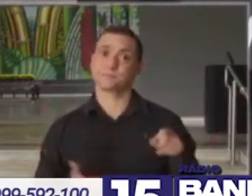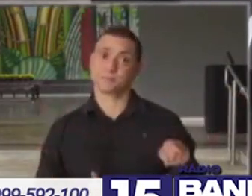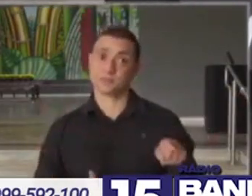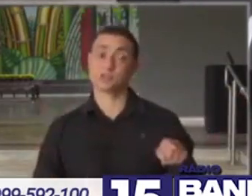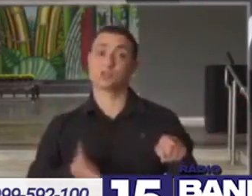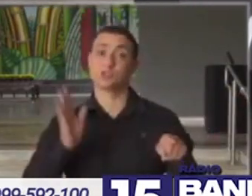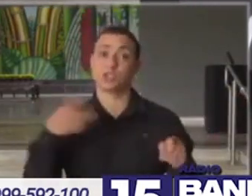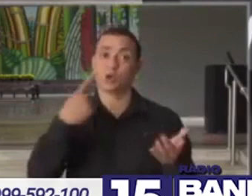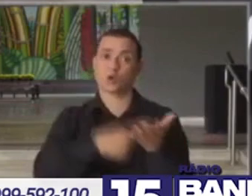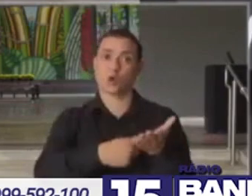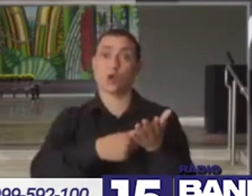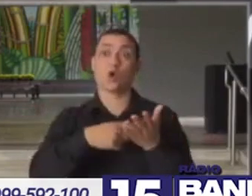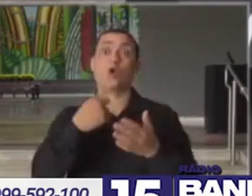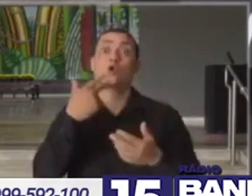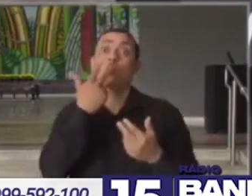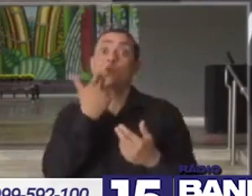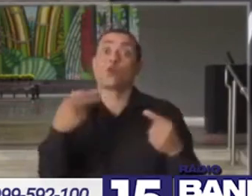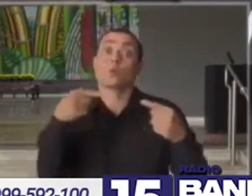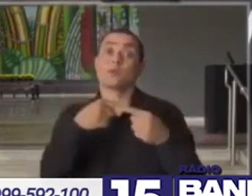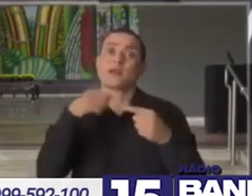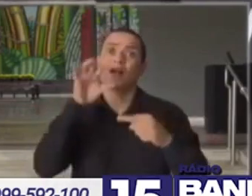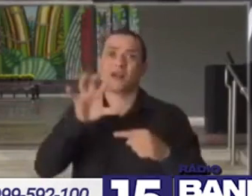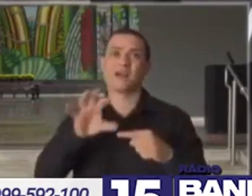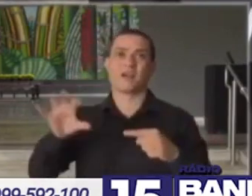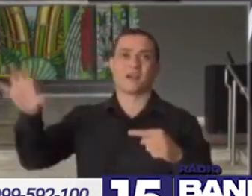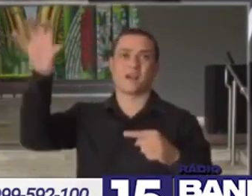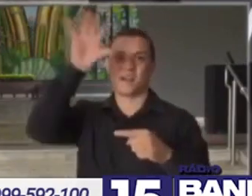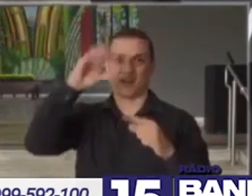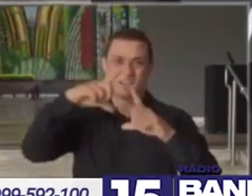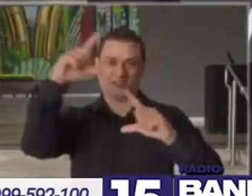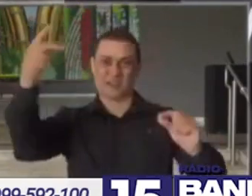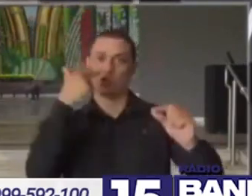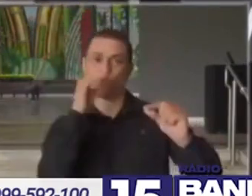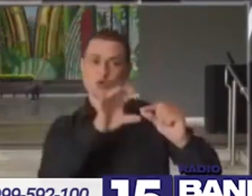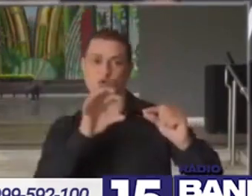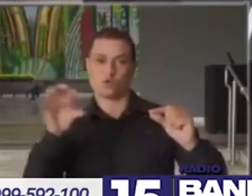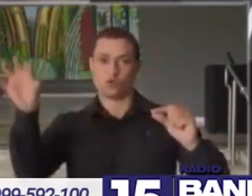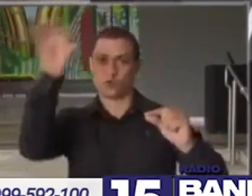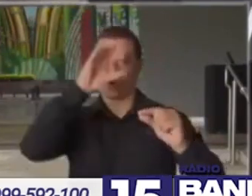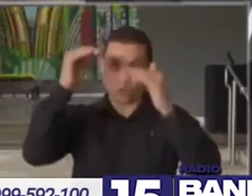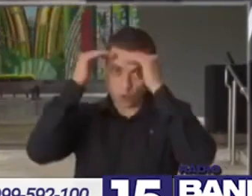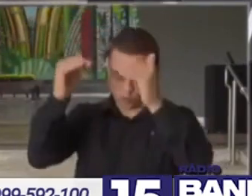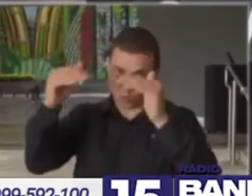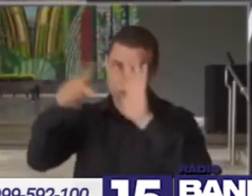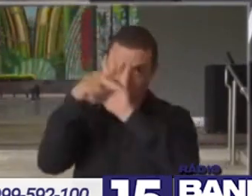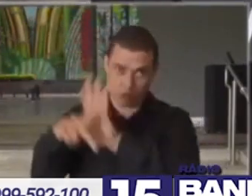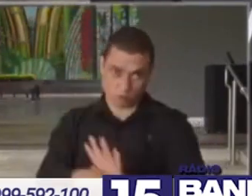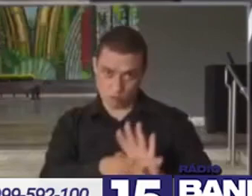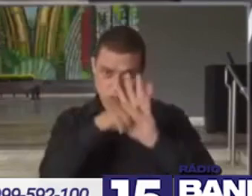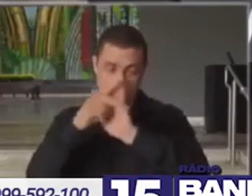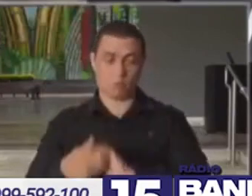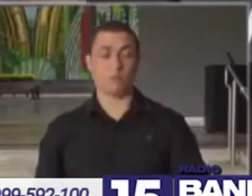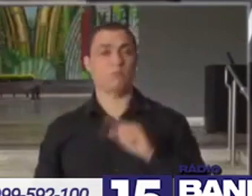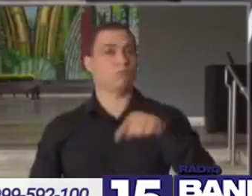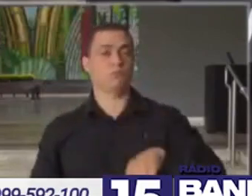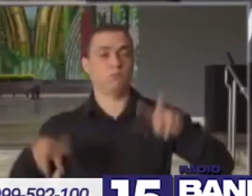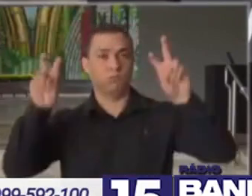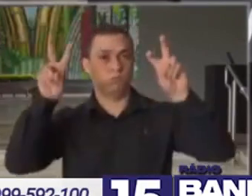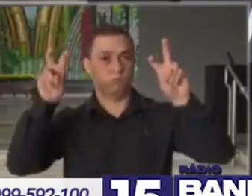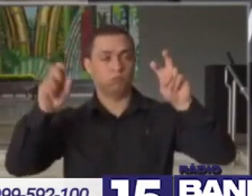e similares, e comércio e outras atividades econômicas será liberado a partir do próximo final de